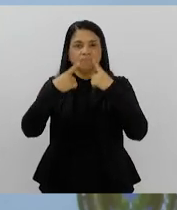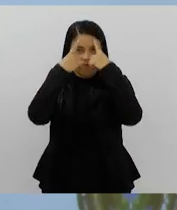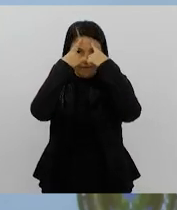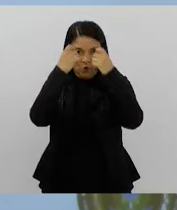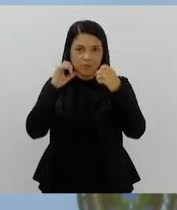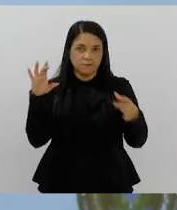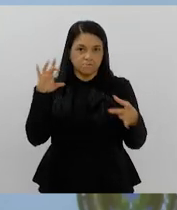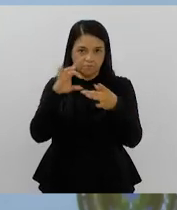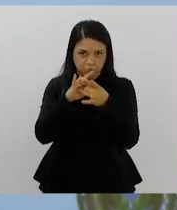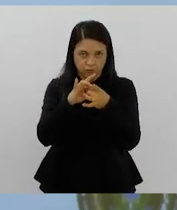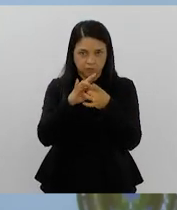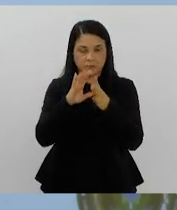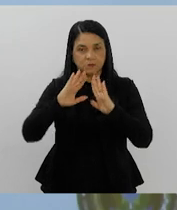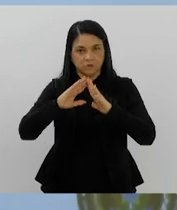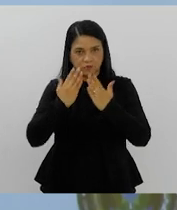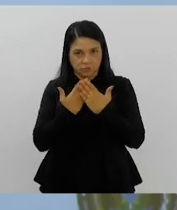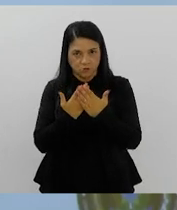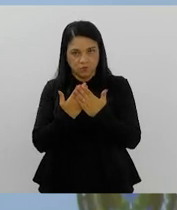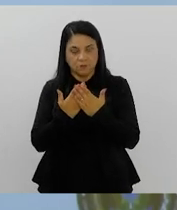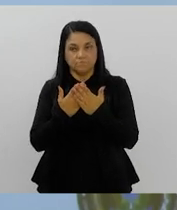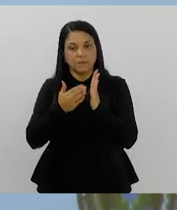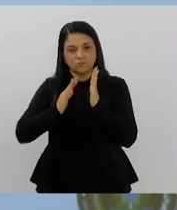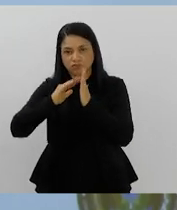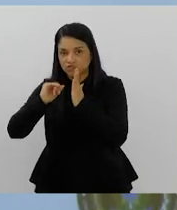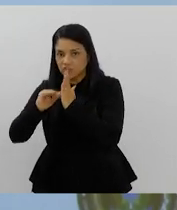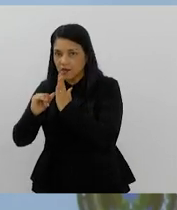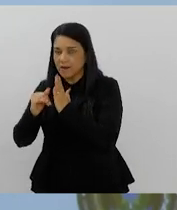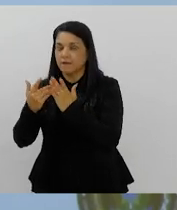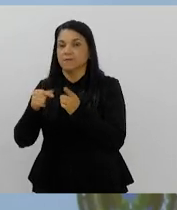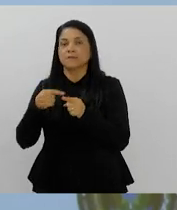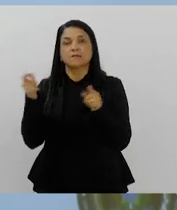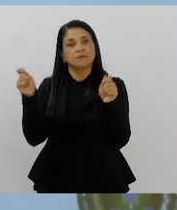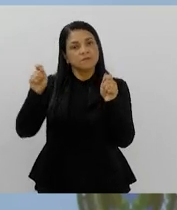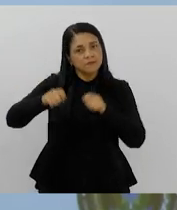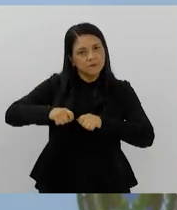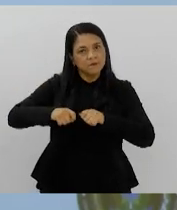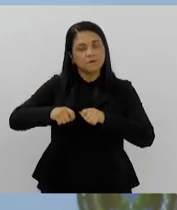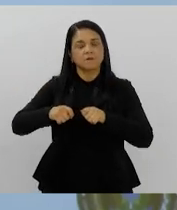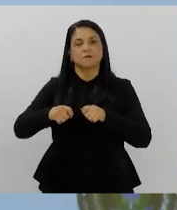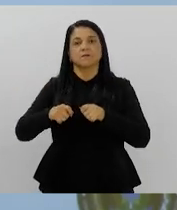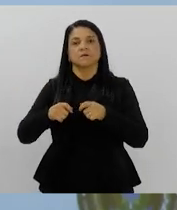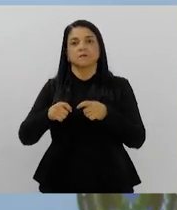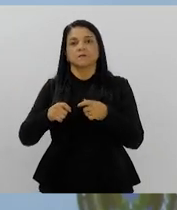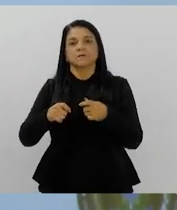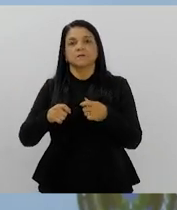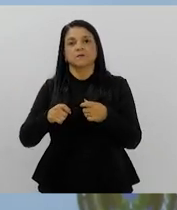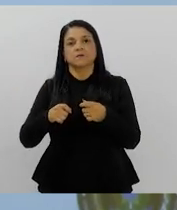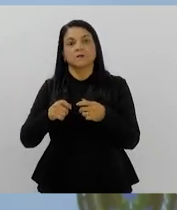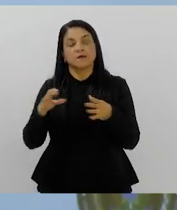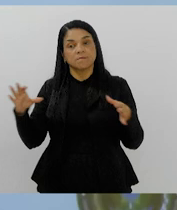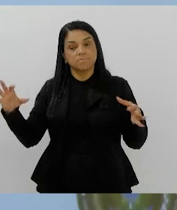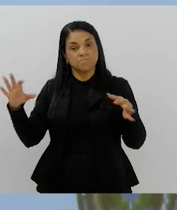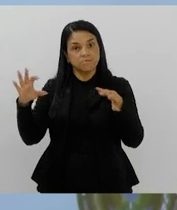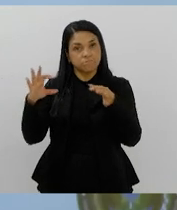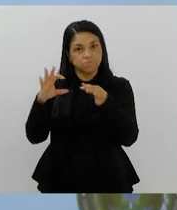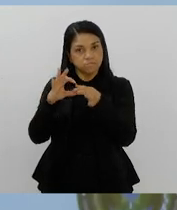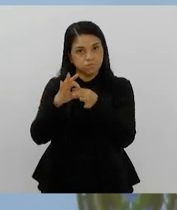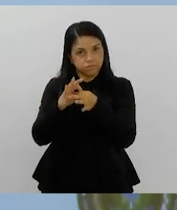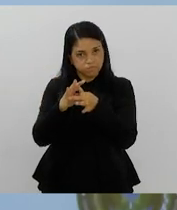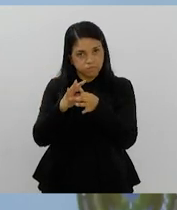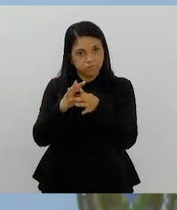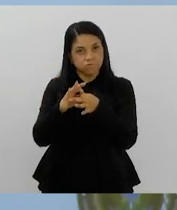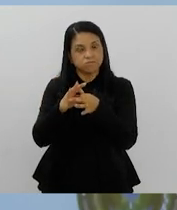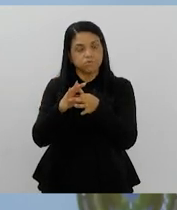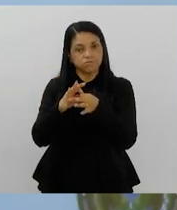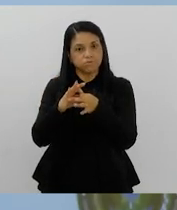escolar, de modo também que a gente consegue fazer a integração